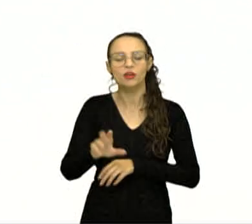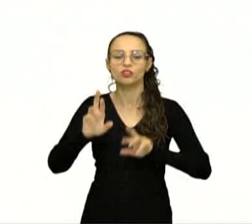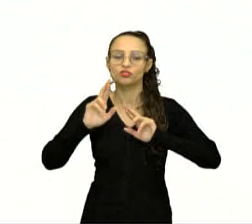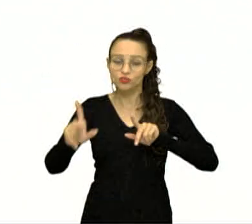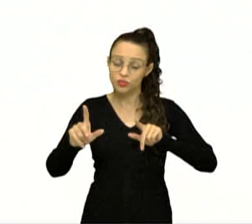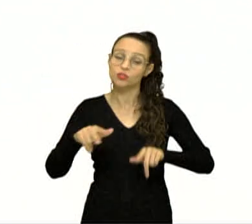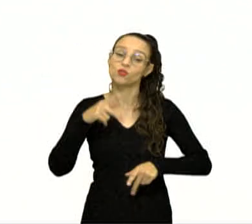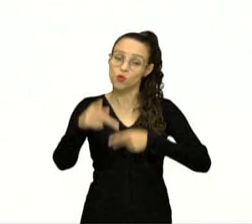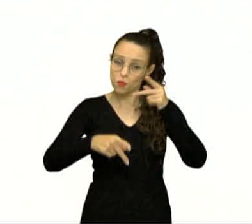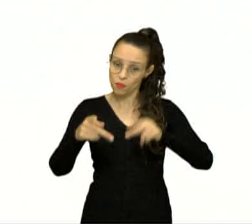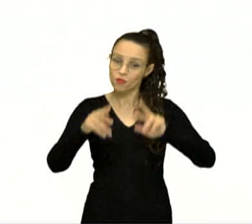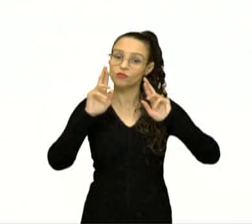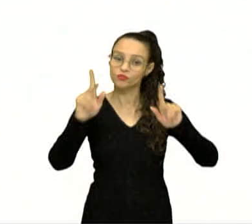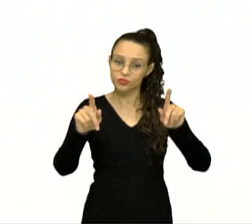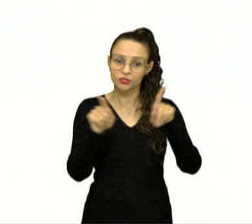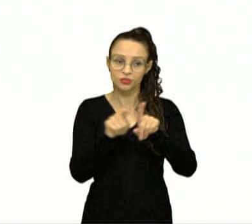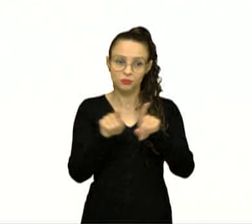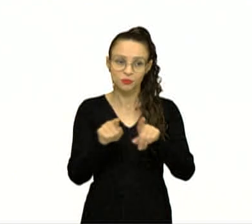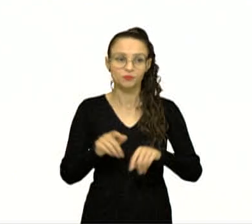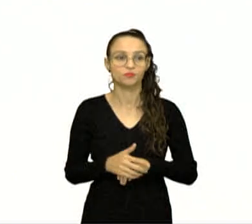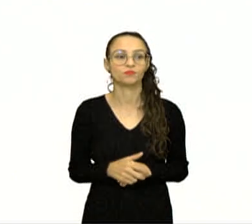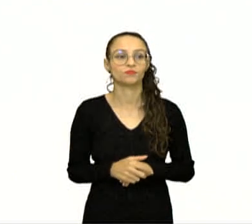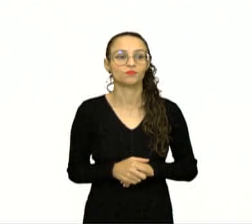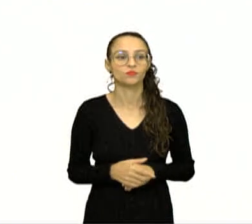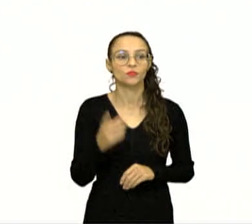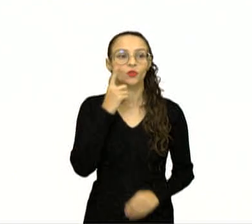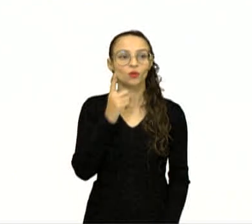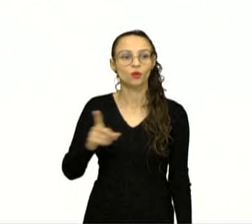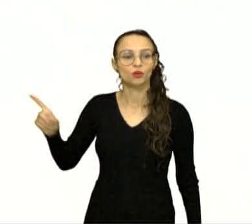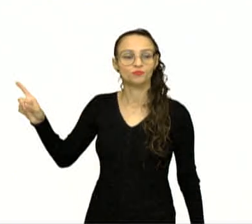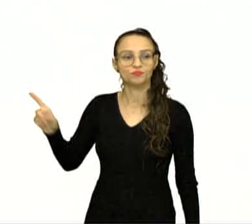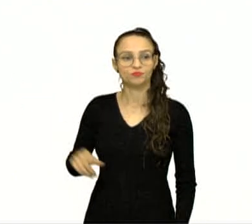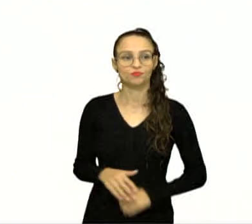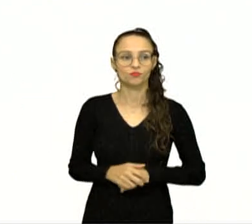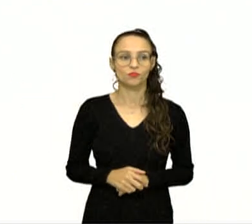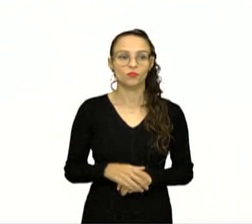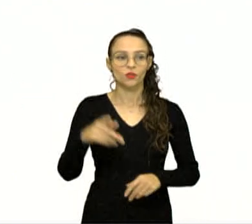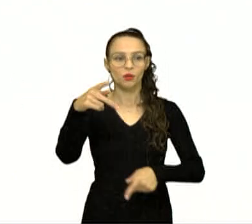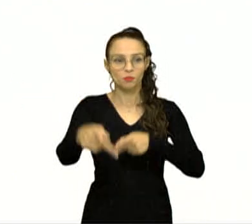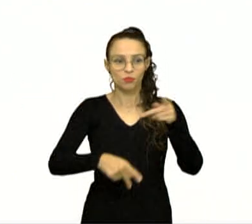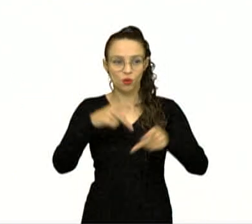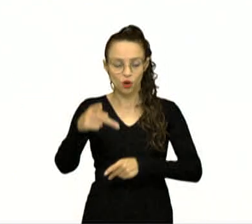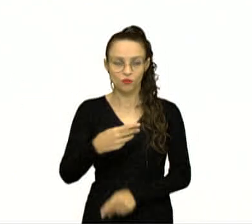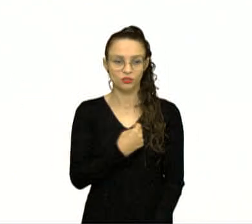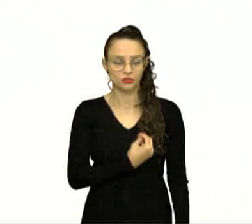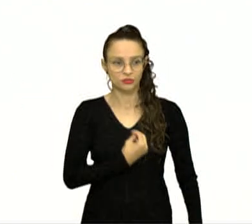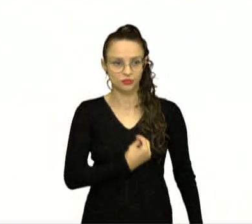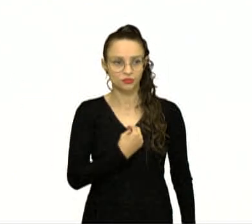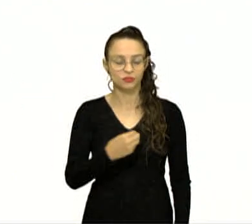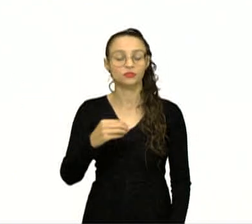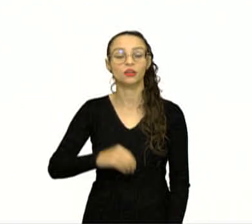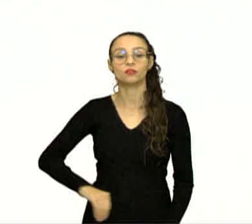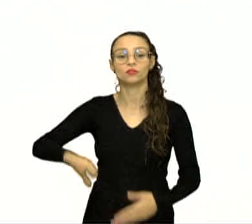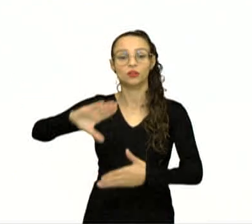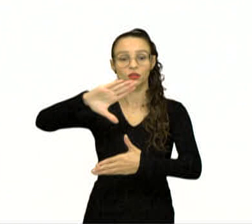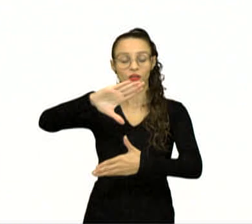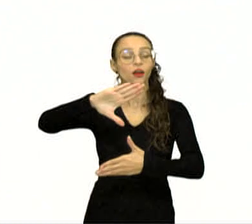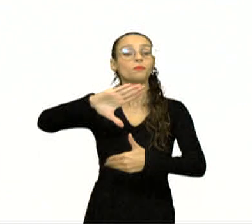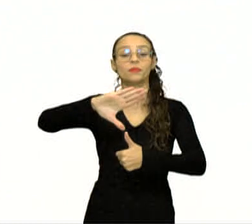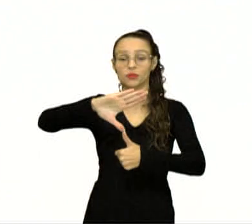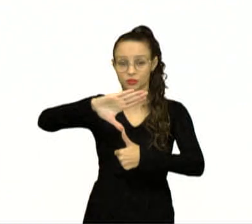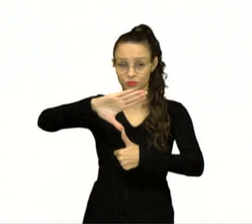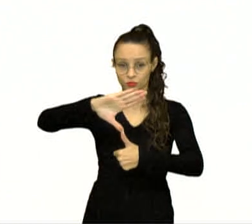de povos diferentes. Não é mesmo? Olha lá. Povos que habitavam a América do Norte.